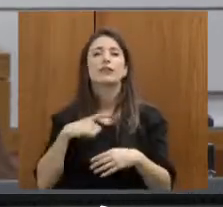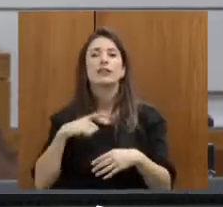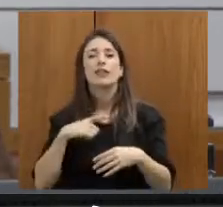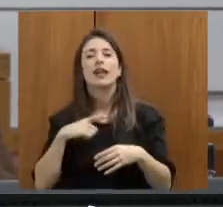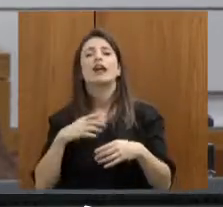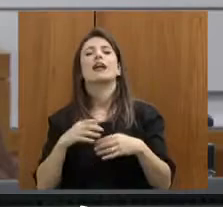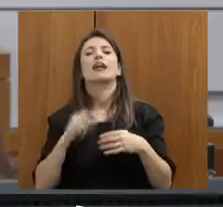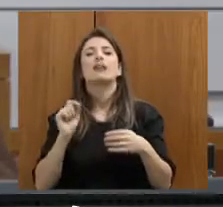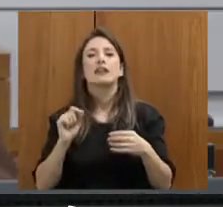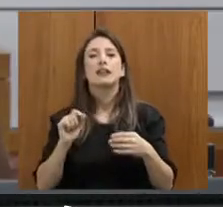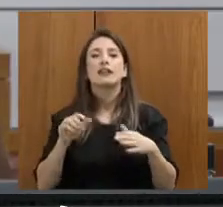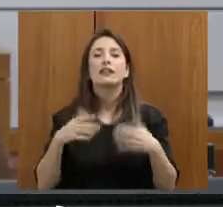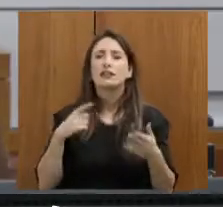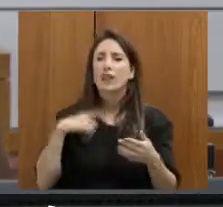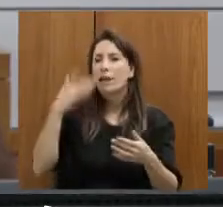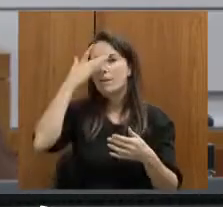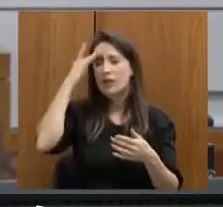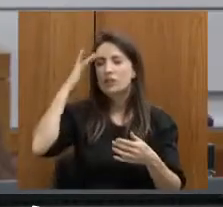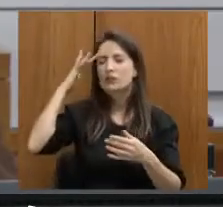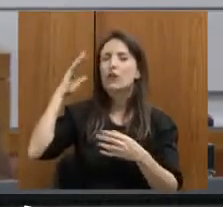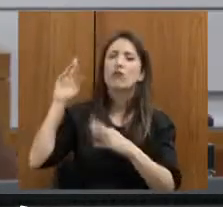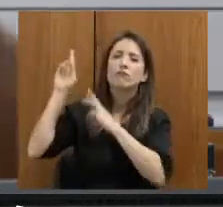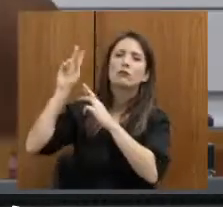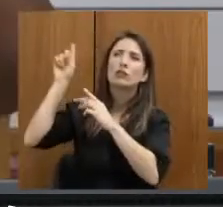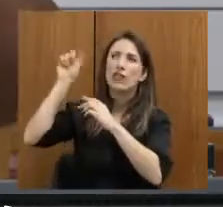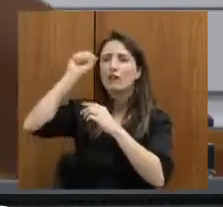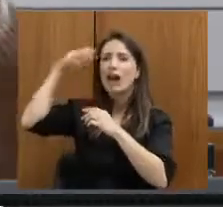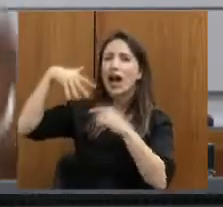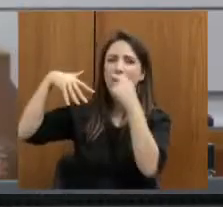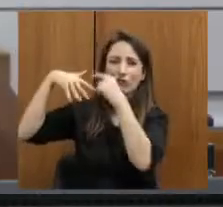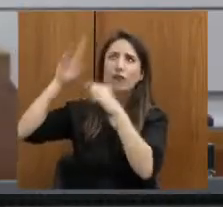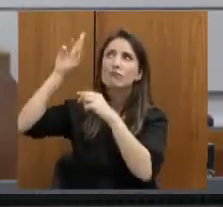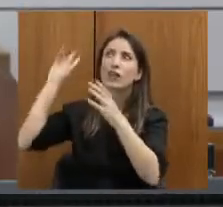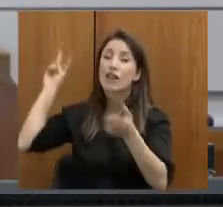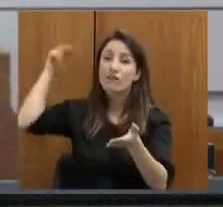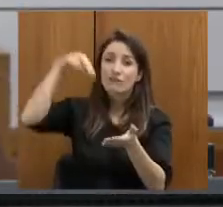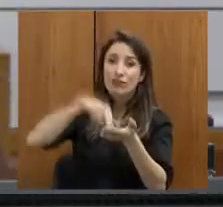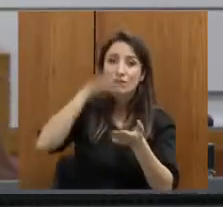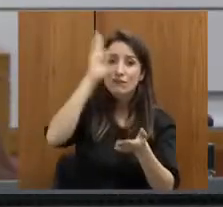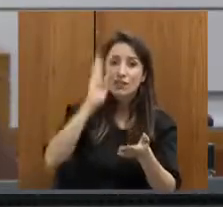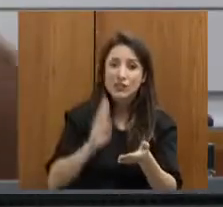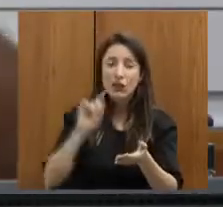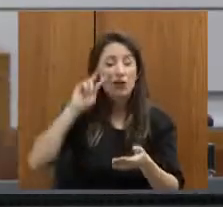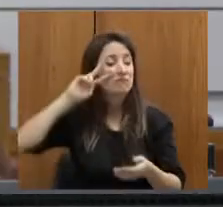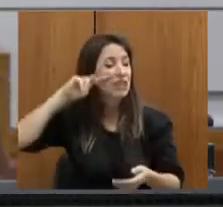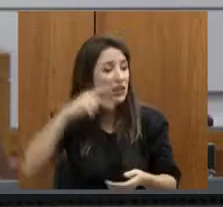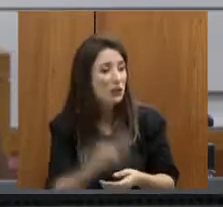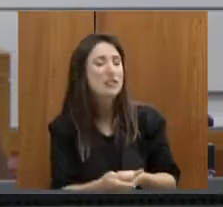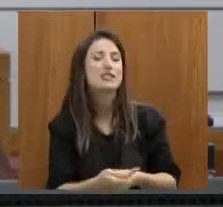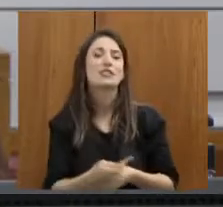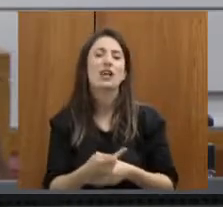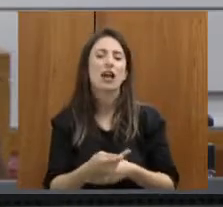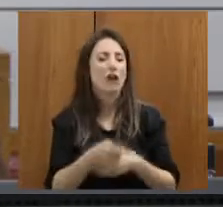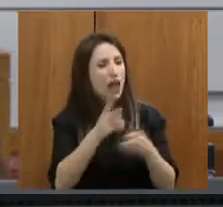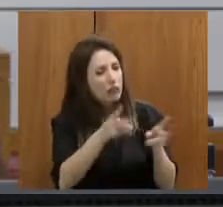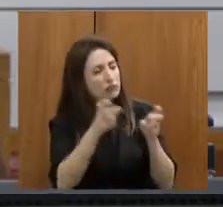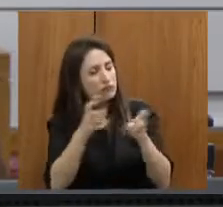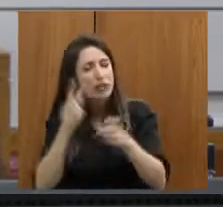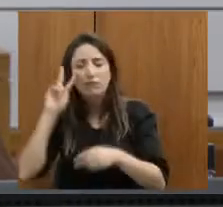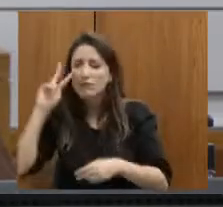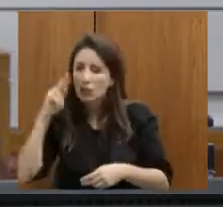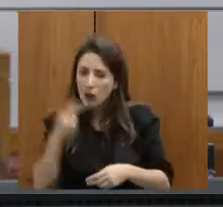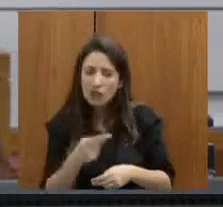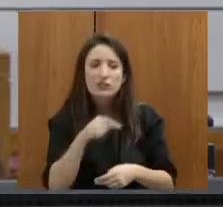ele ele não se conheceu contra o povo ele foi toda a sala dele né que ele fala pouco mas tô na sala dele foi né você